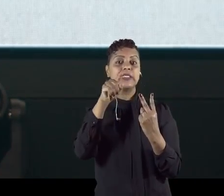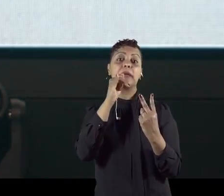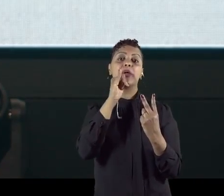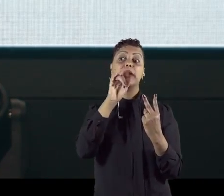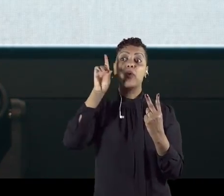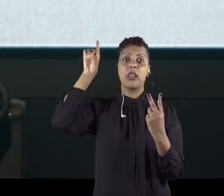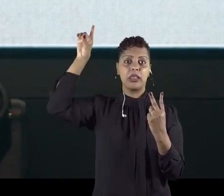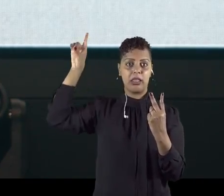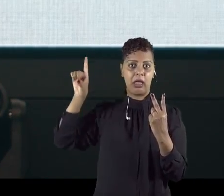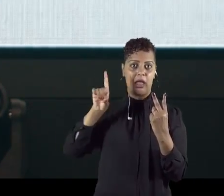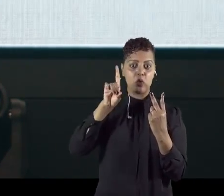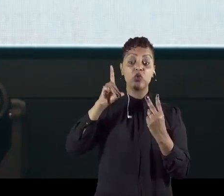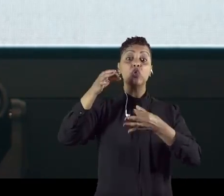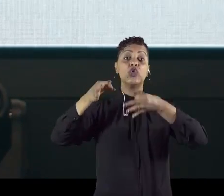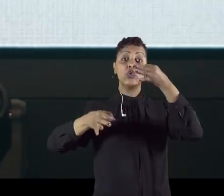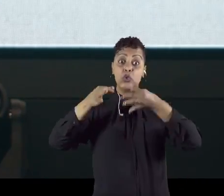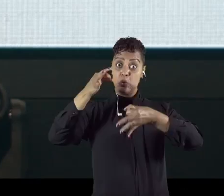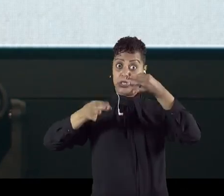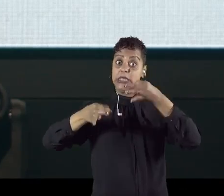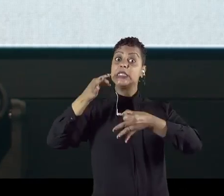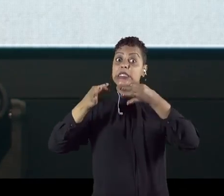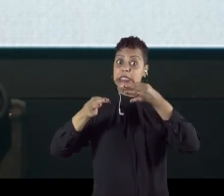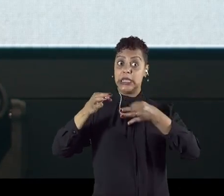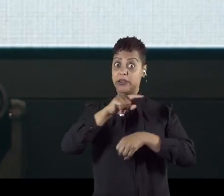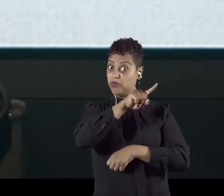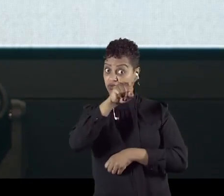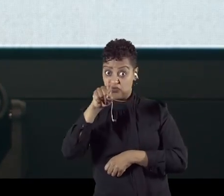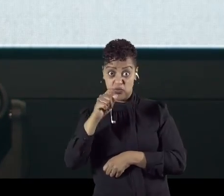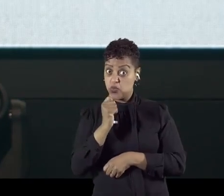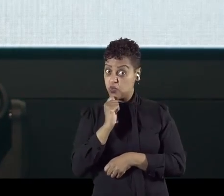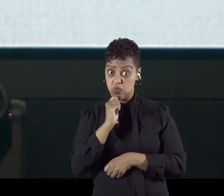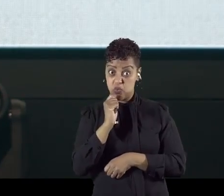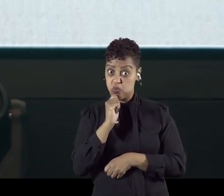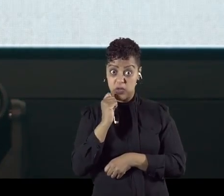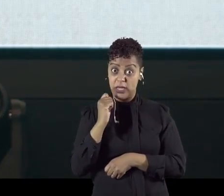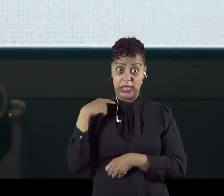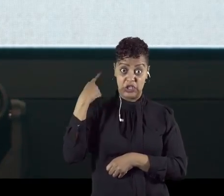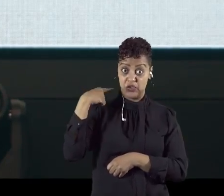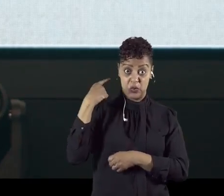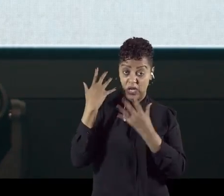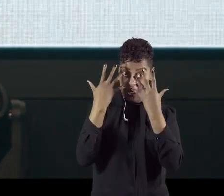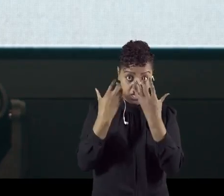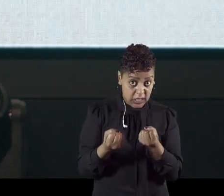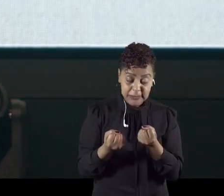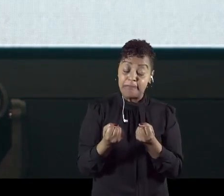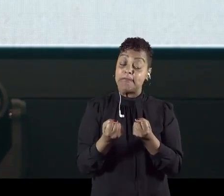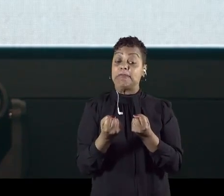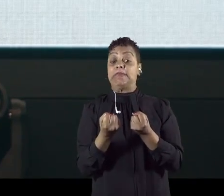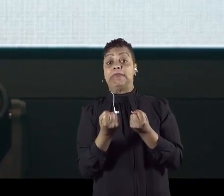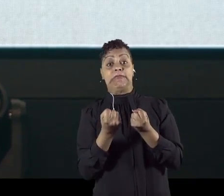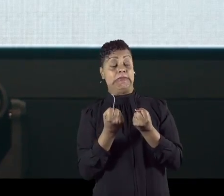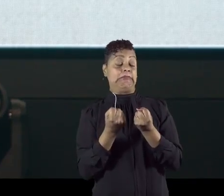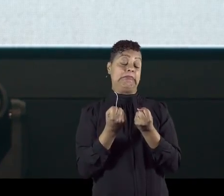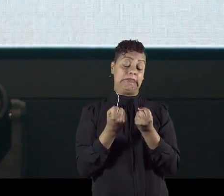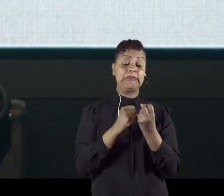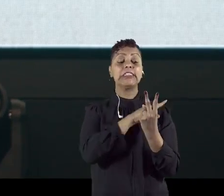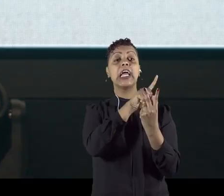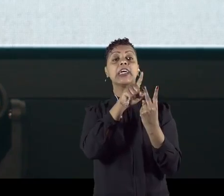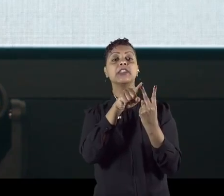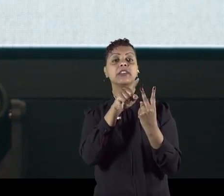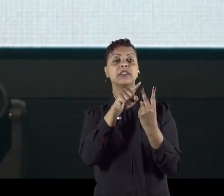juiz e já Ai daqueles que não aceitaram como seu advogado a segunda delas